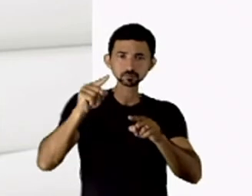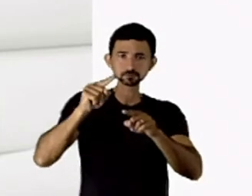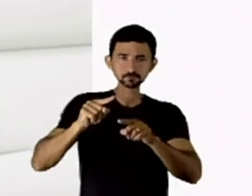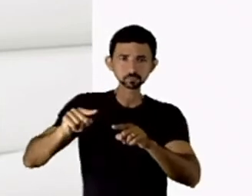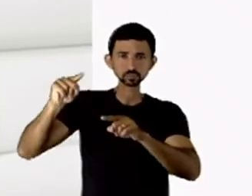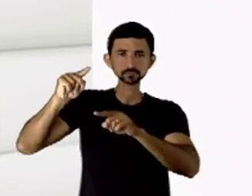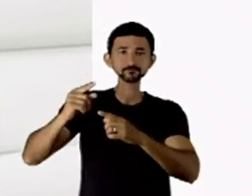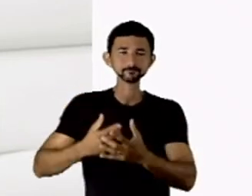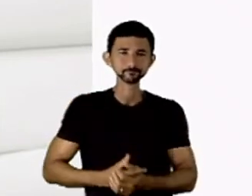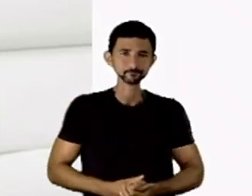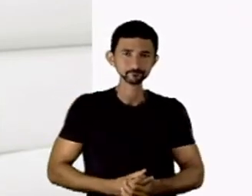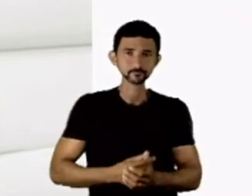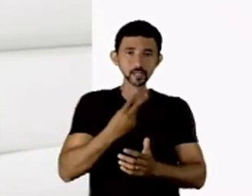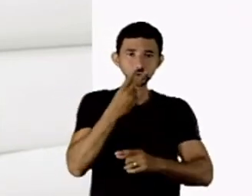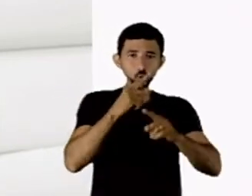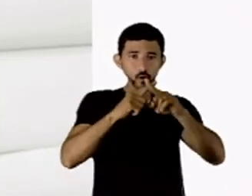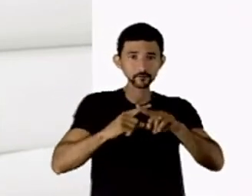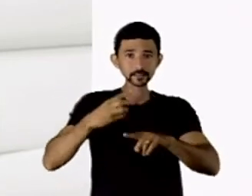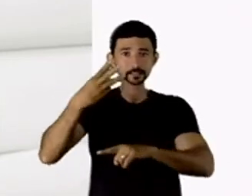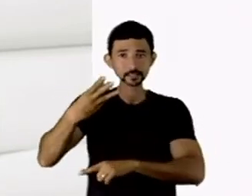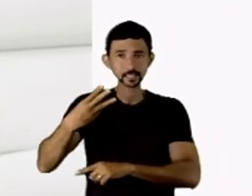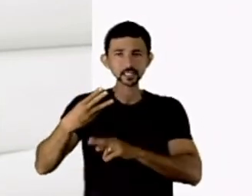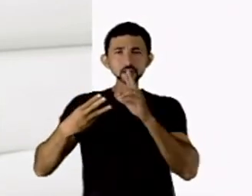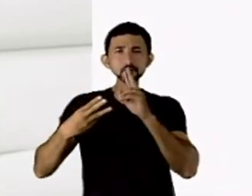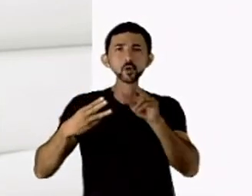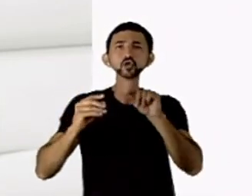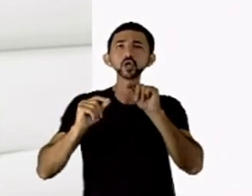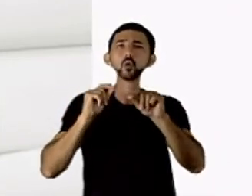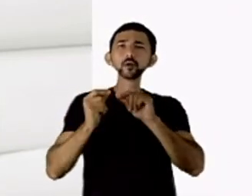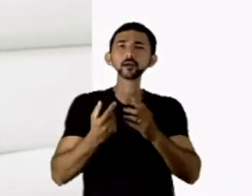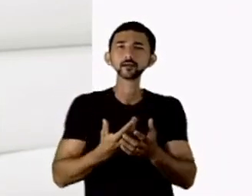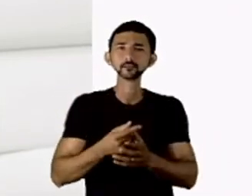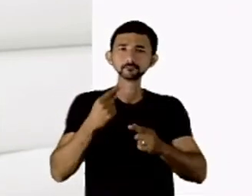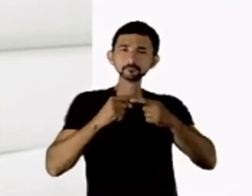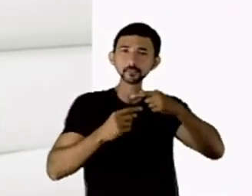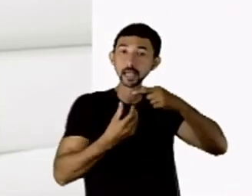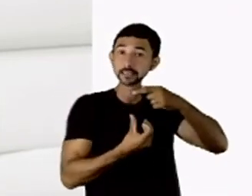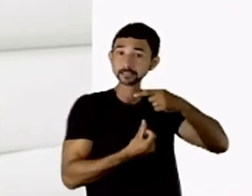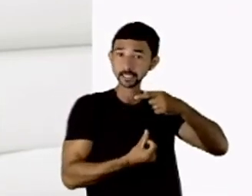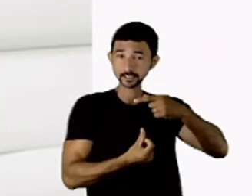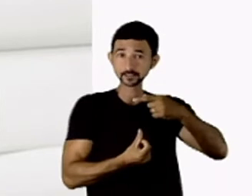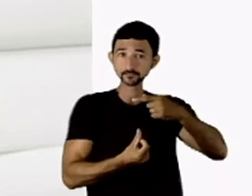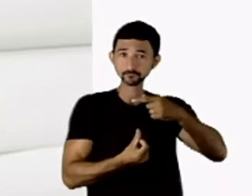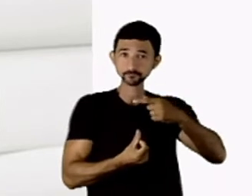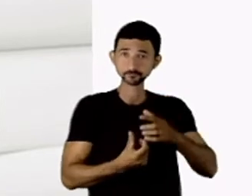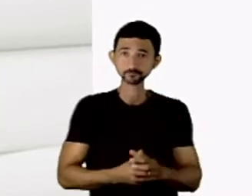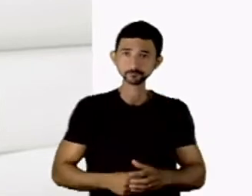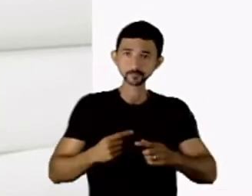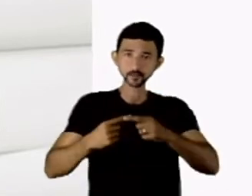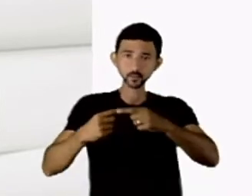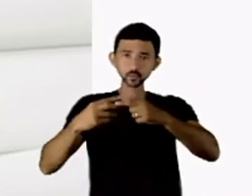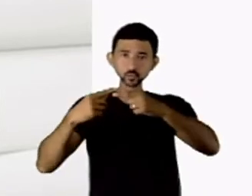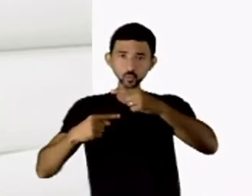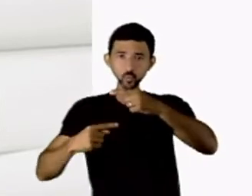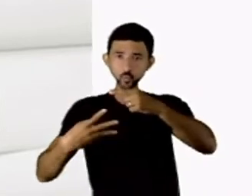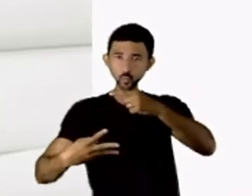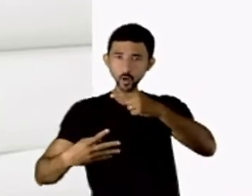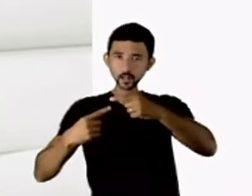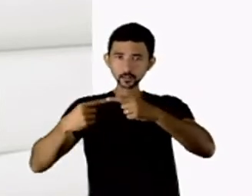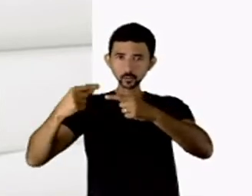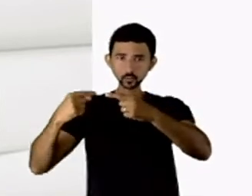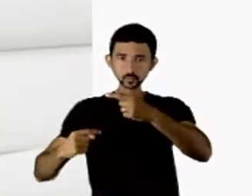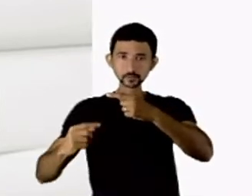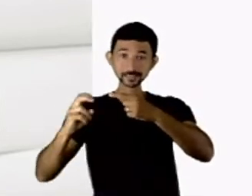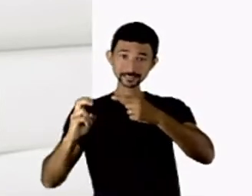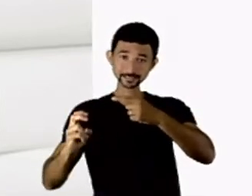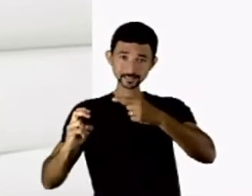Então, 2 vezes 3, olha aqui a resposta, 6. Aí eu repito esse 4 e